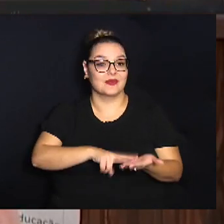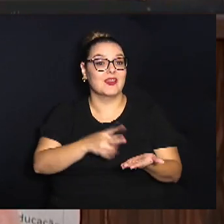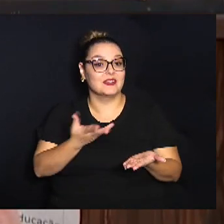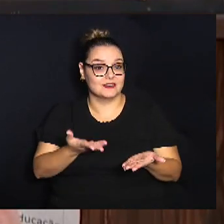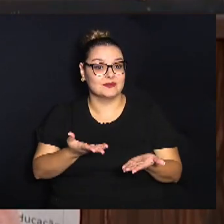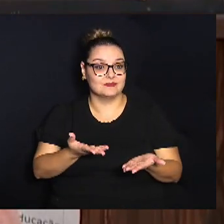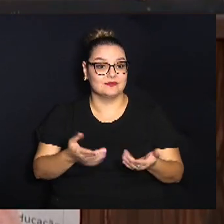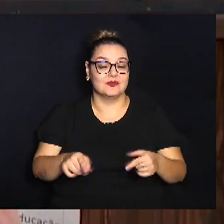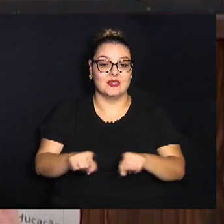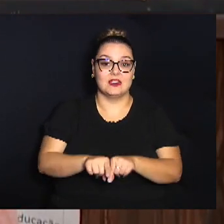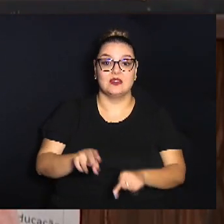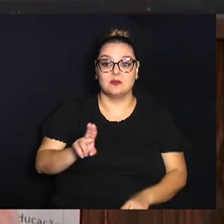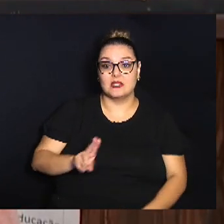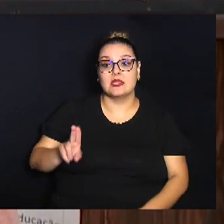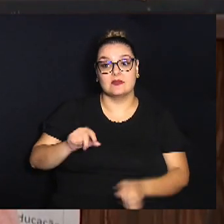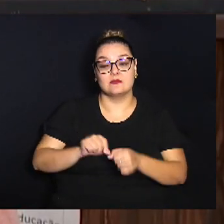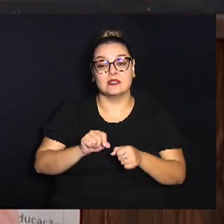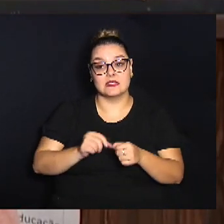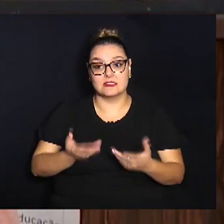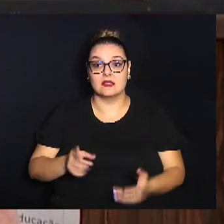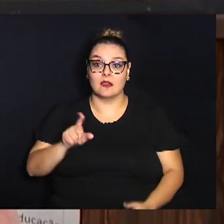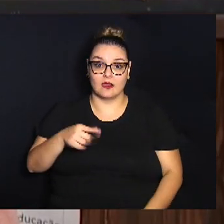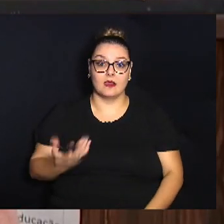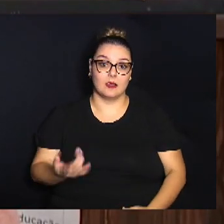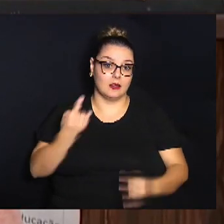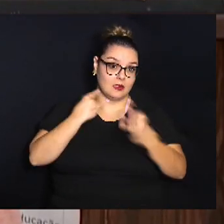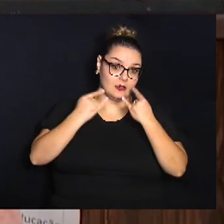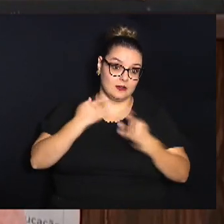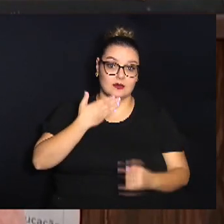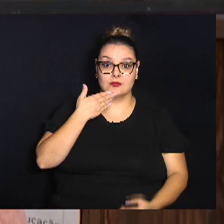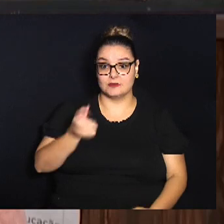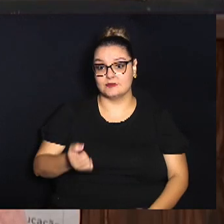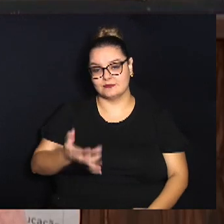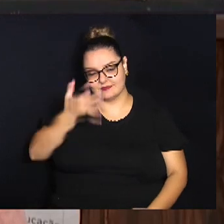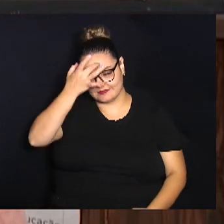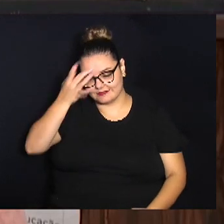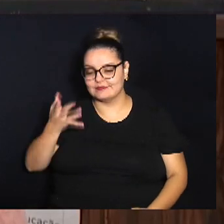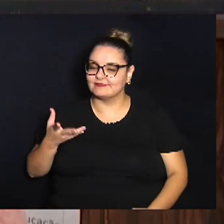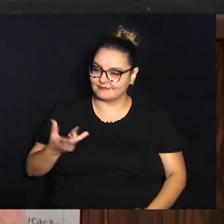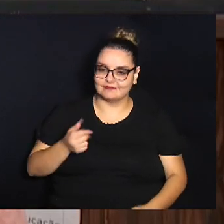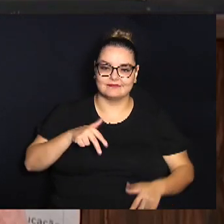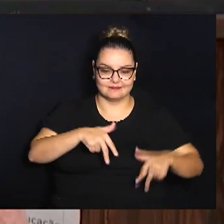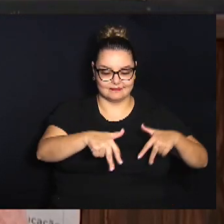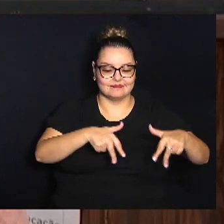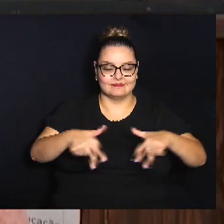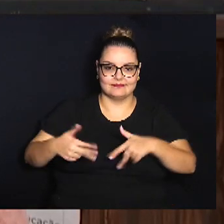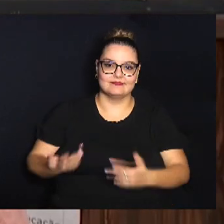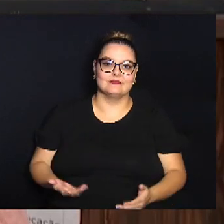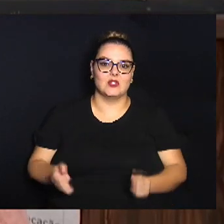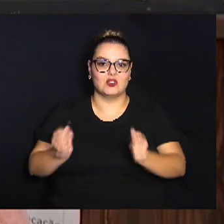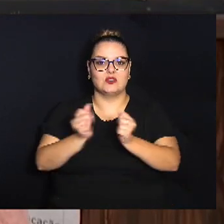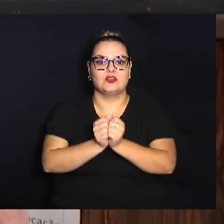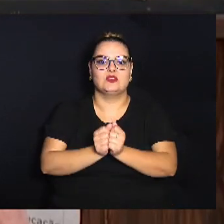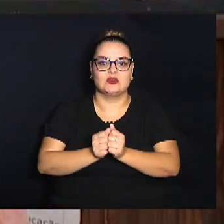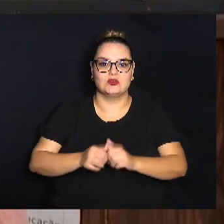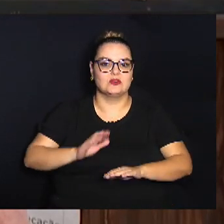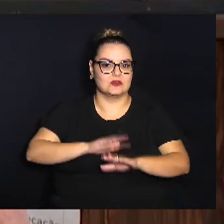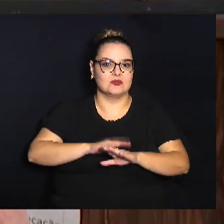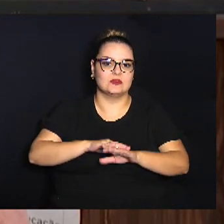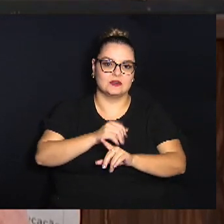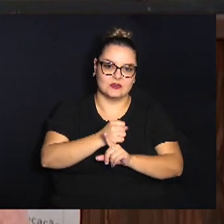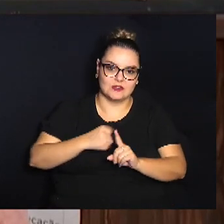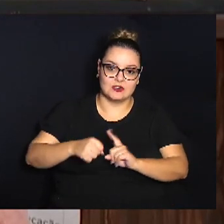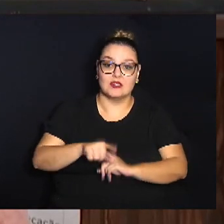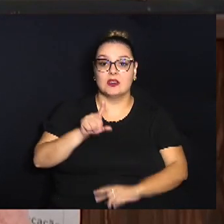acho que as universidades que fazem isso são universidades que acabam atraindo os melhores talentos. A universidade, junto com suas funções sociais, uma das